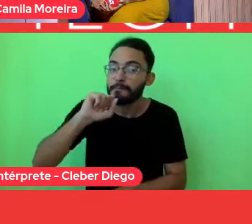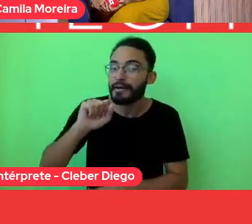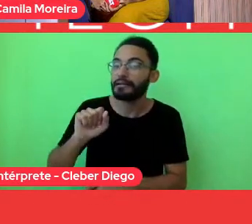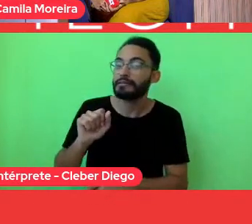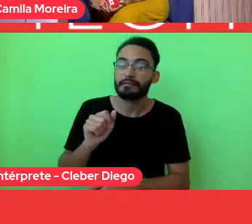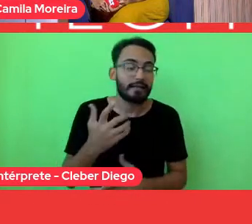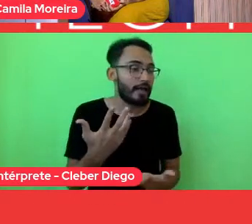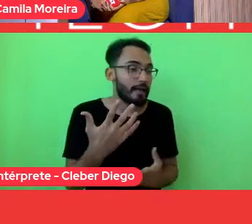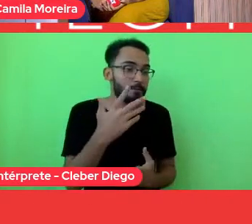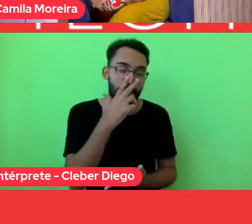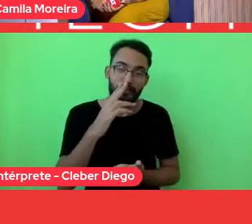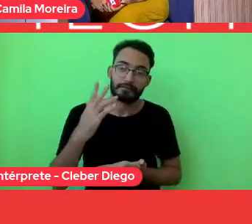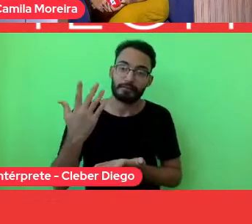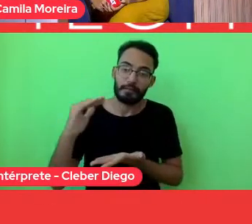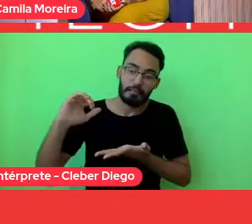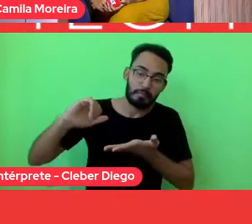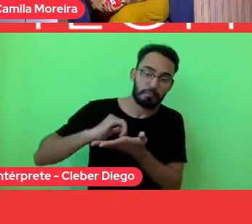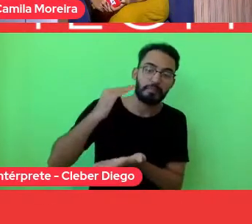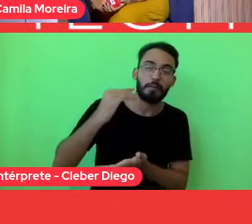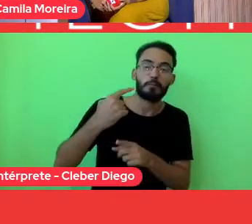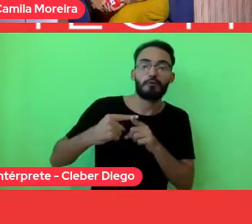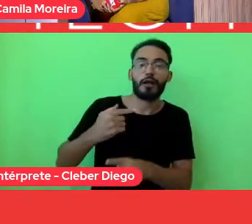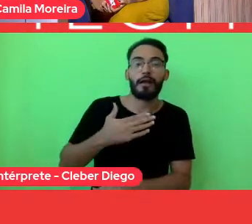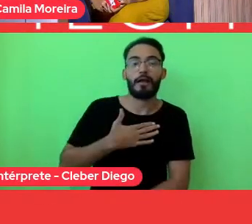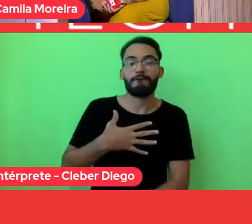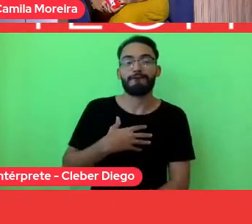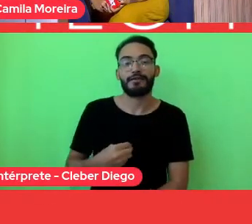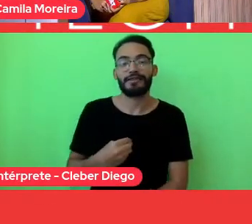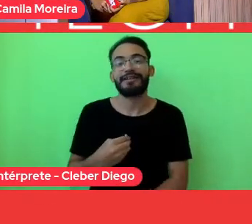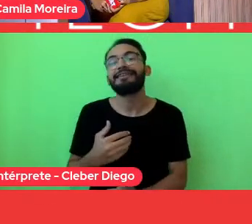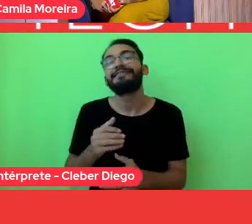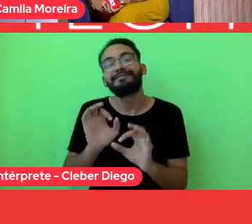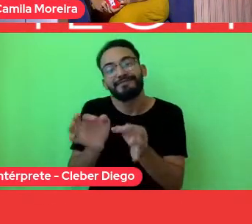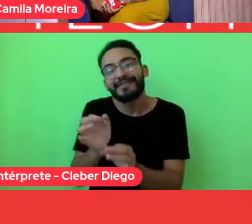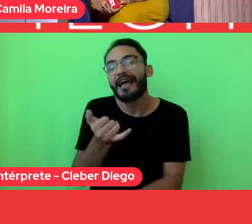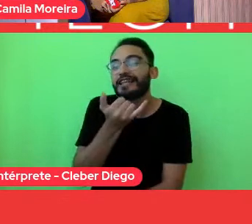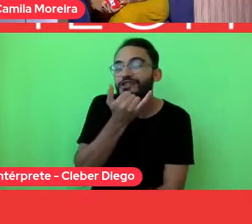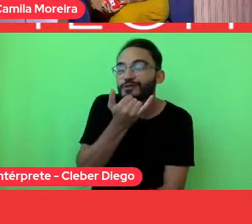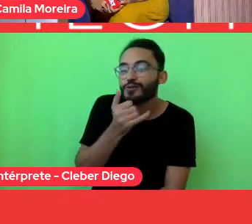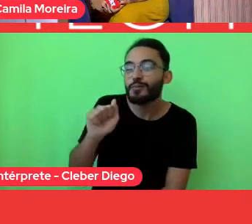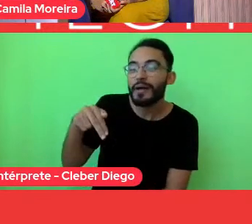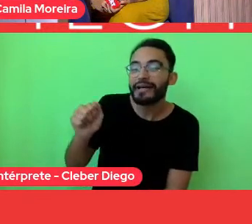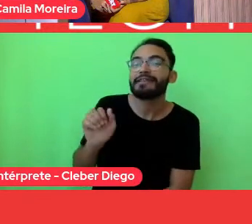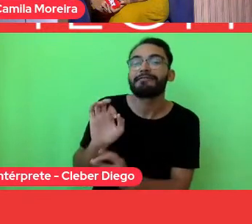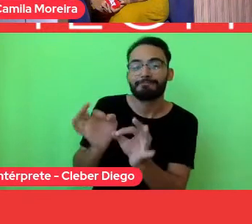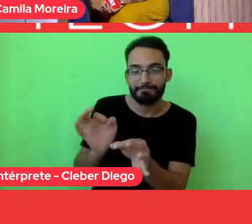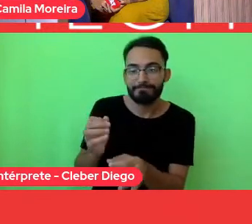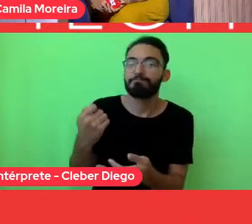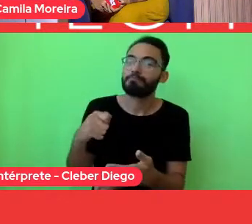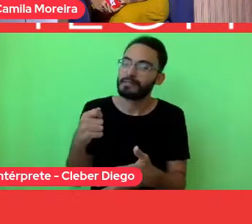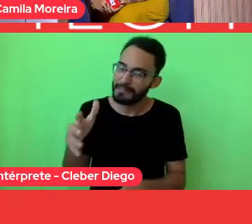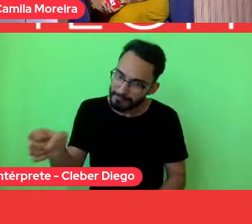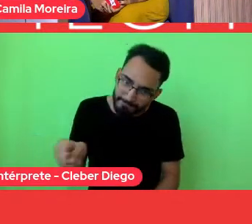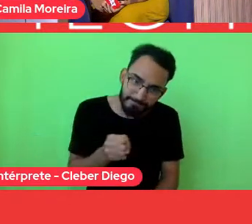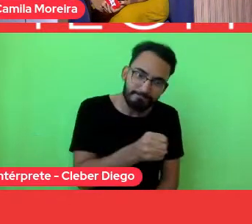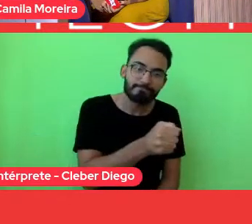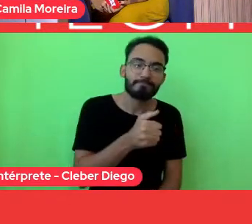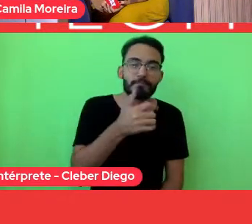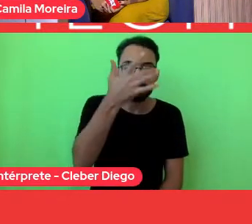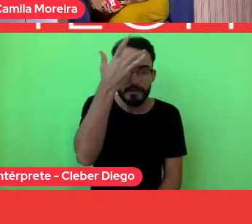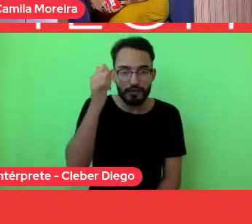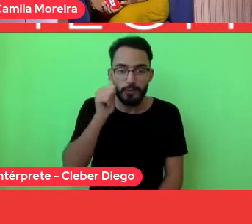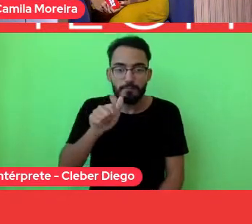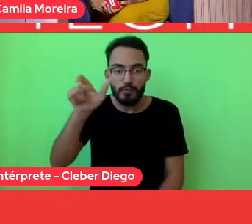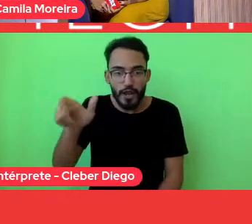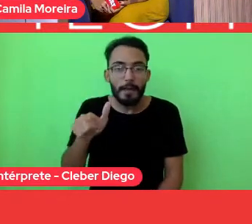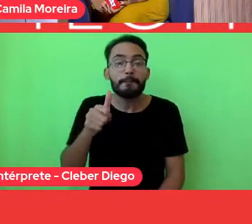não esqueça. E as mães, verdade, desculpa, Aninha. Incluam, gente, as mães. Dê essa primeira